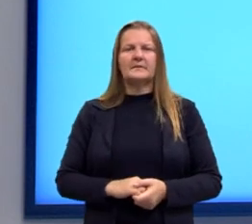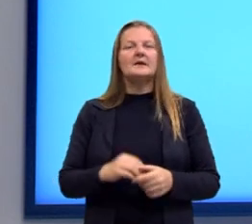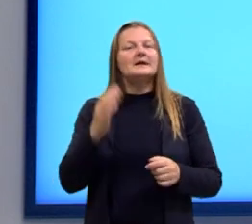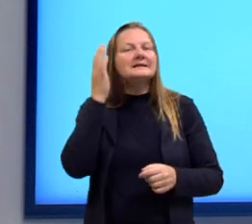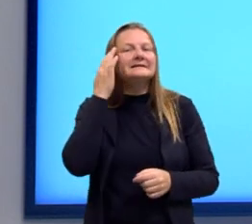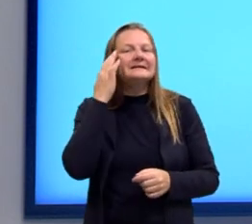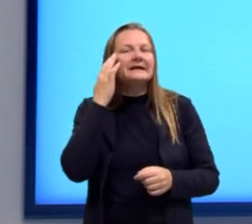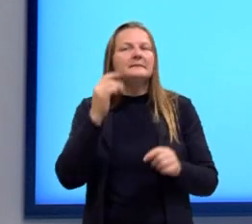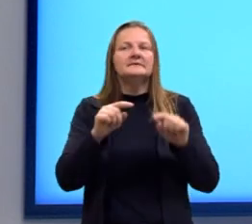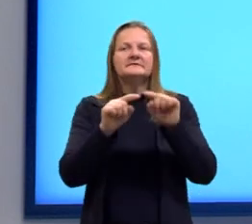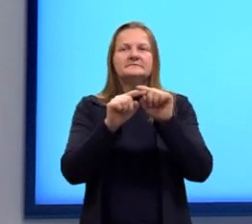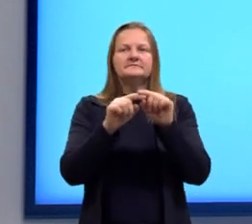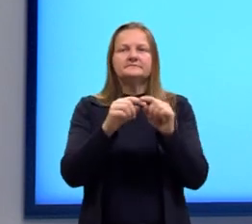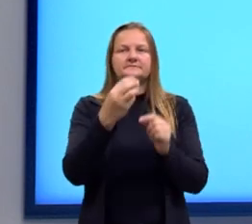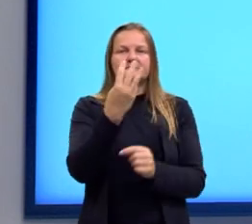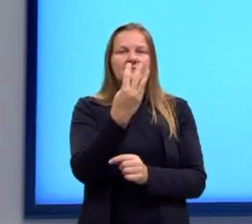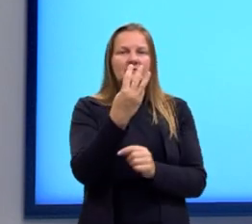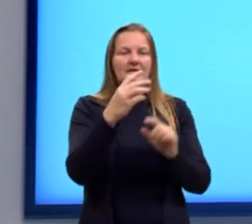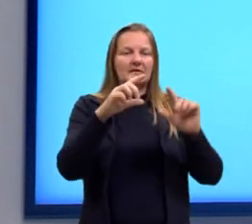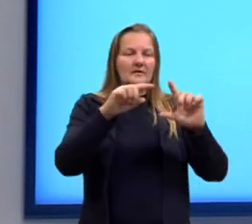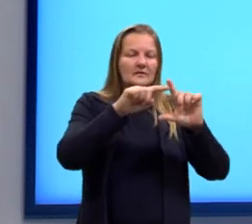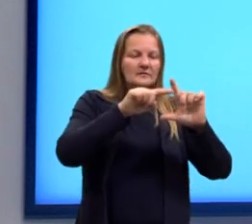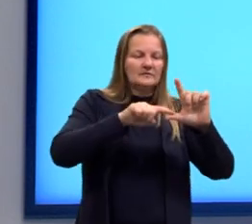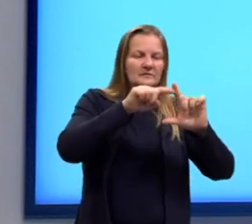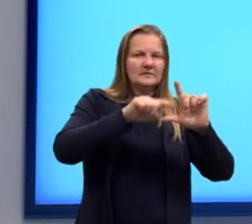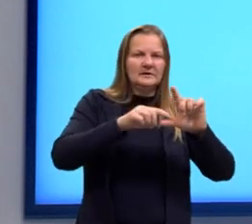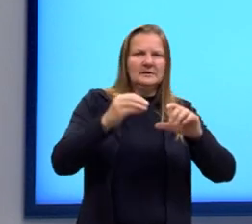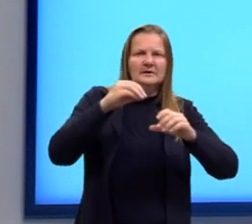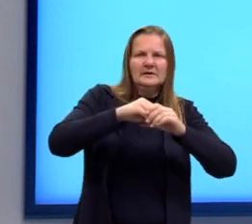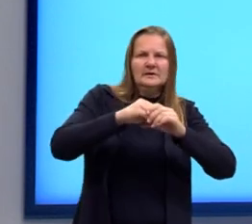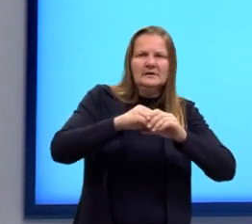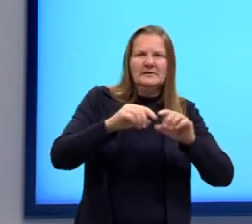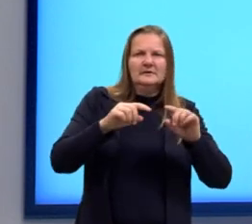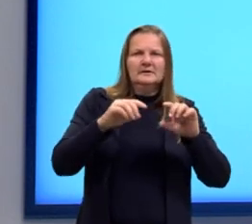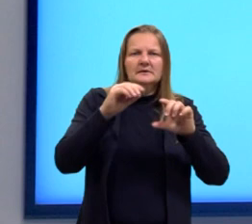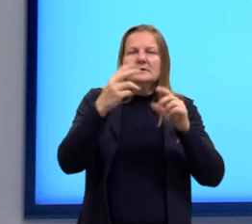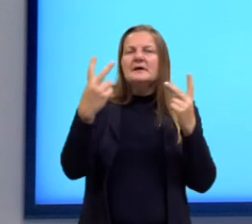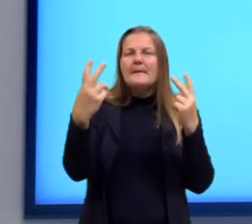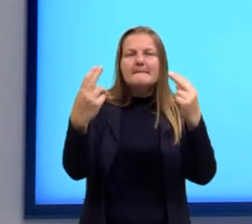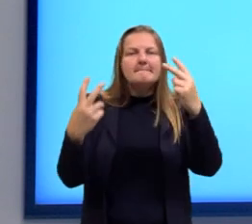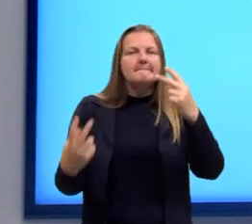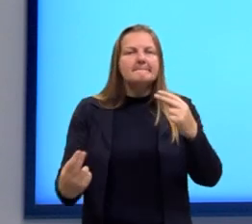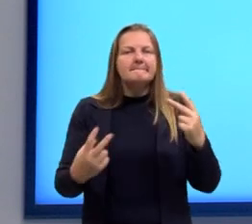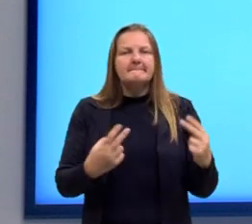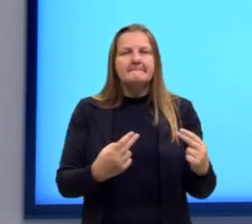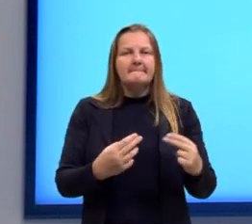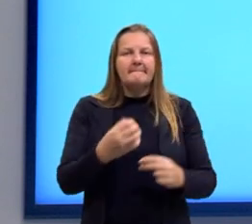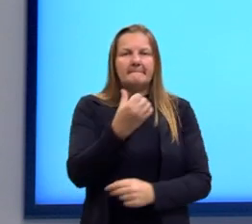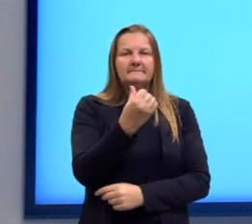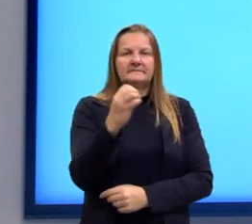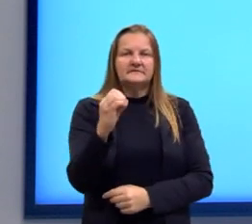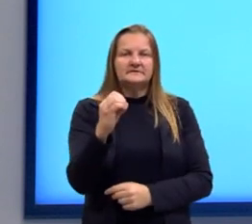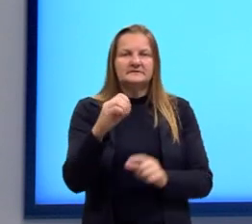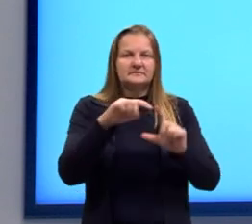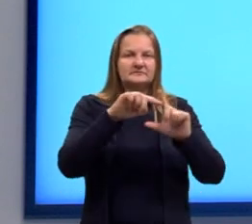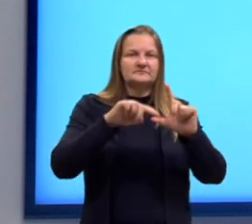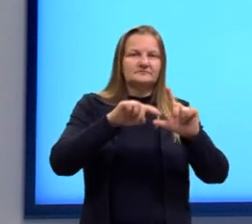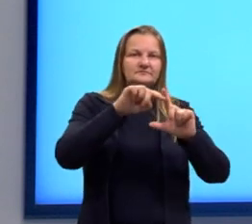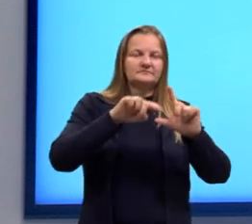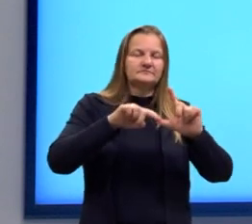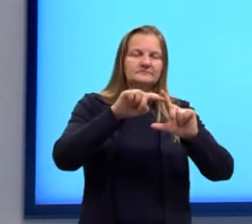sabemos ainda que nós temos três ângulos internos congruentes e que cada um mede 60°